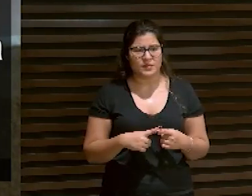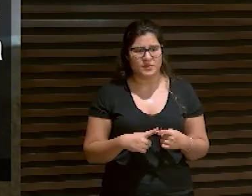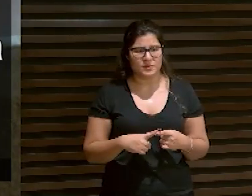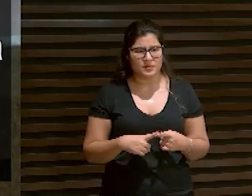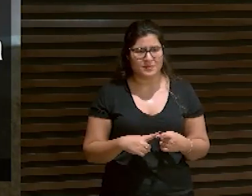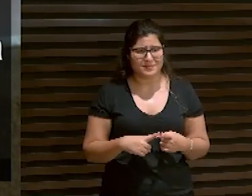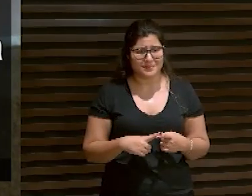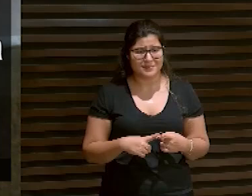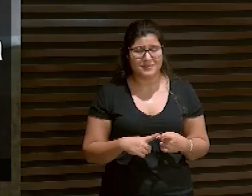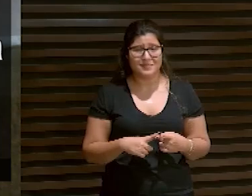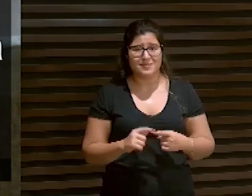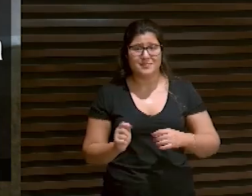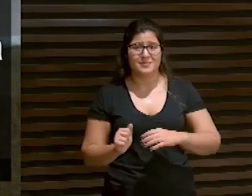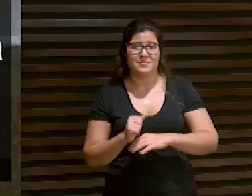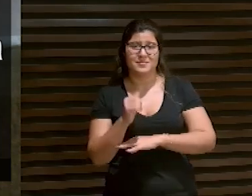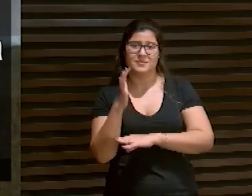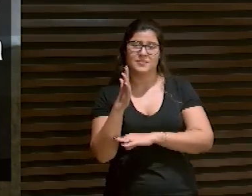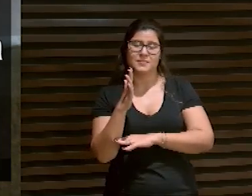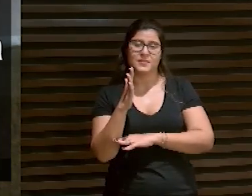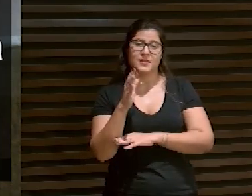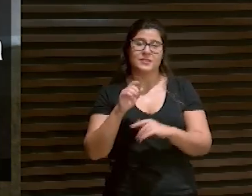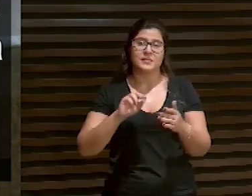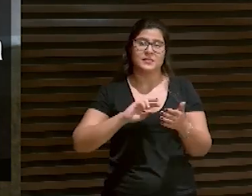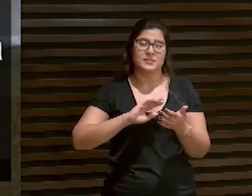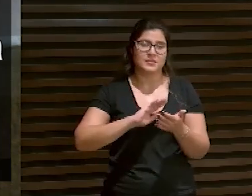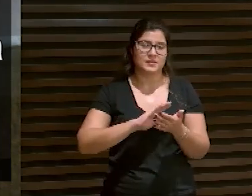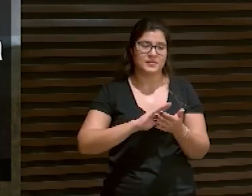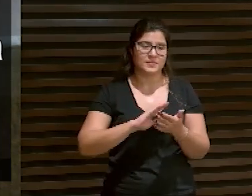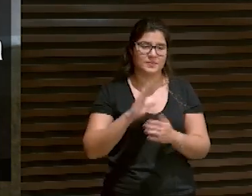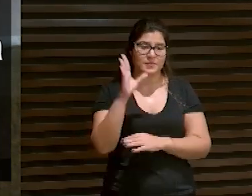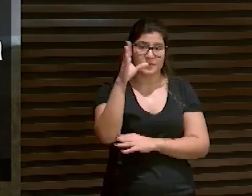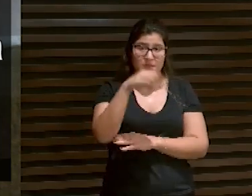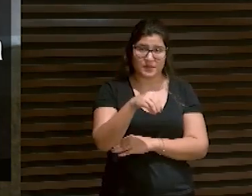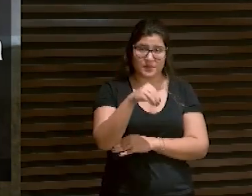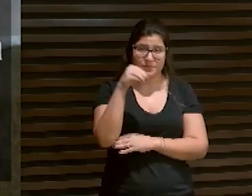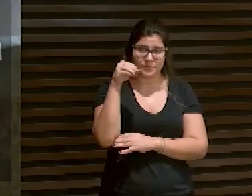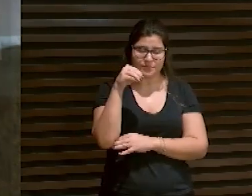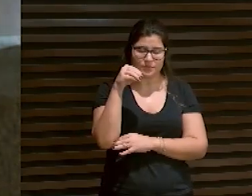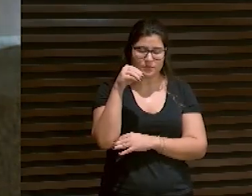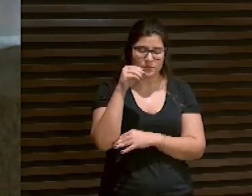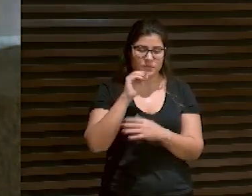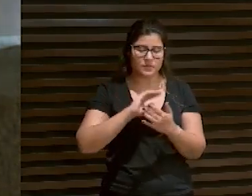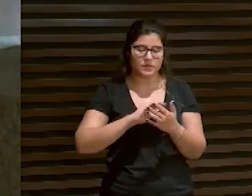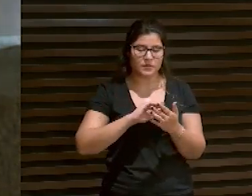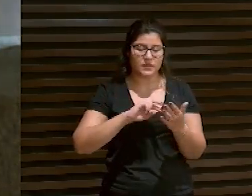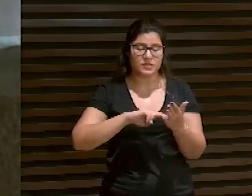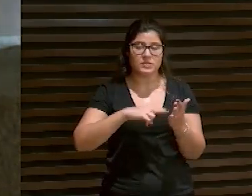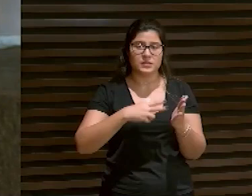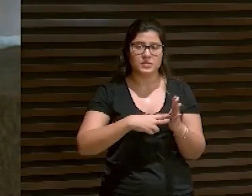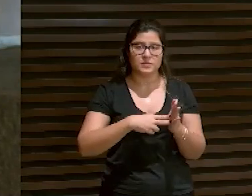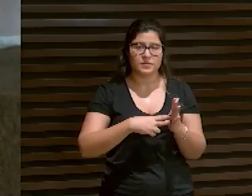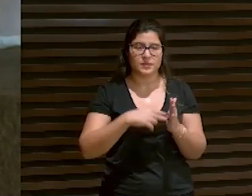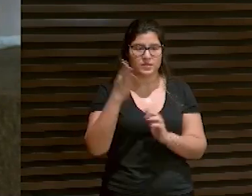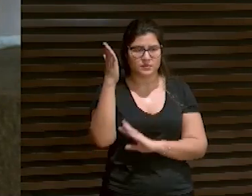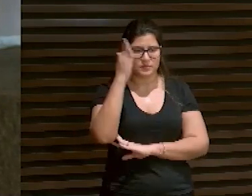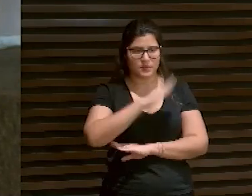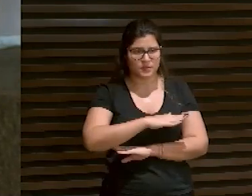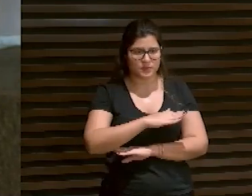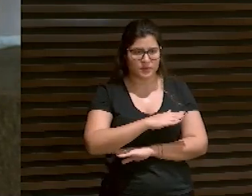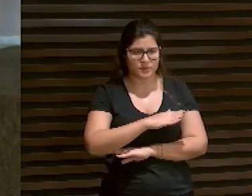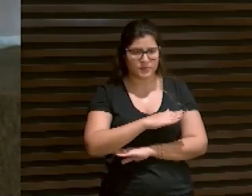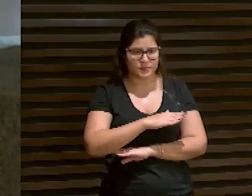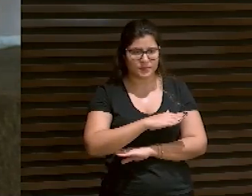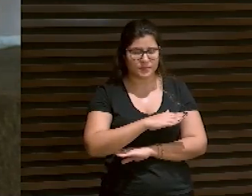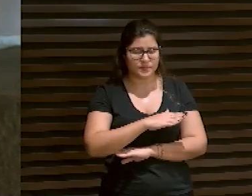significa maldade, da mesma forma que significa maldade no capítulo 1 do livro de Jonas. Quando a palavra se refere no capítulo 3 sobre a maldade